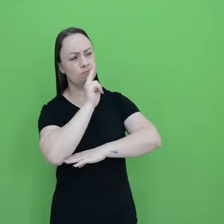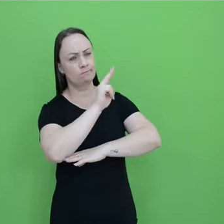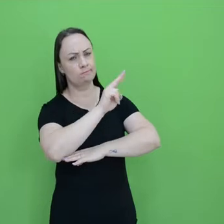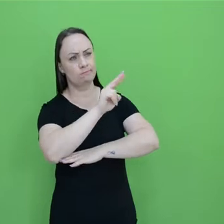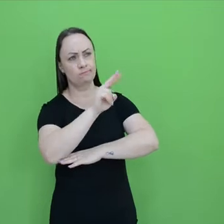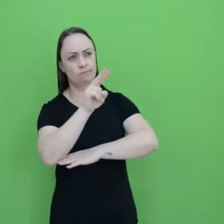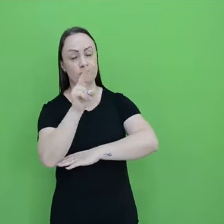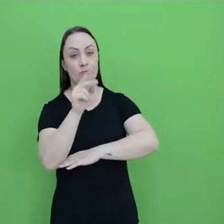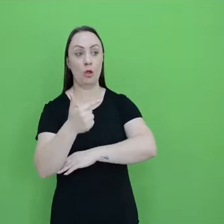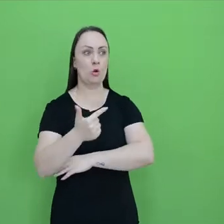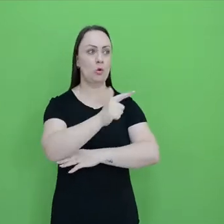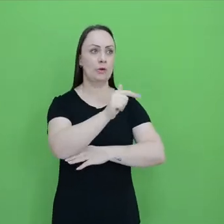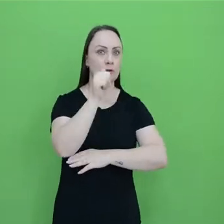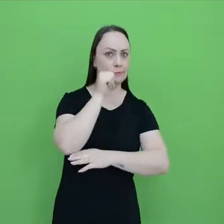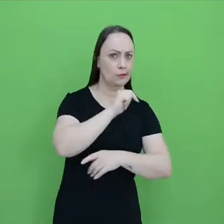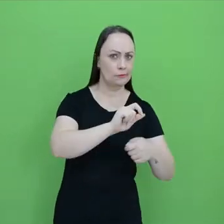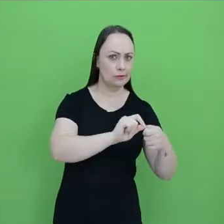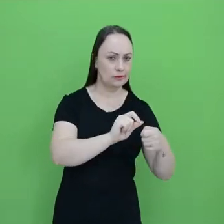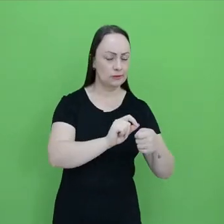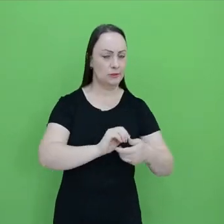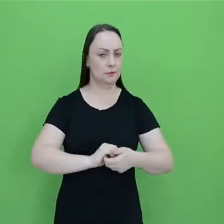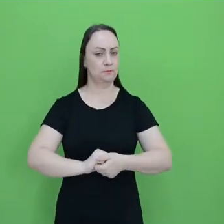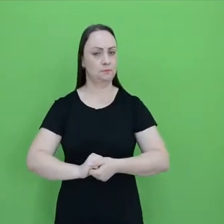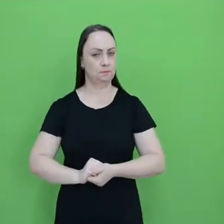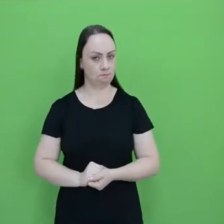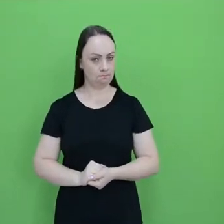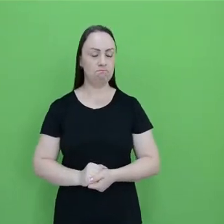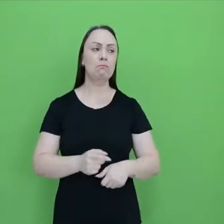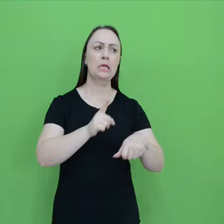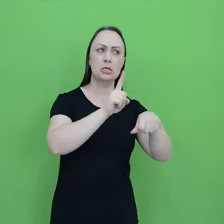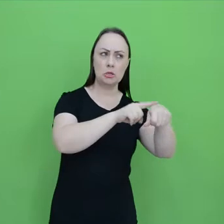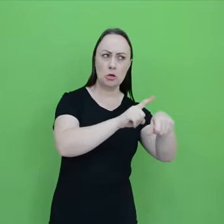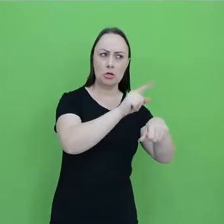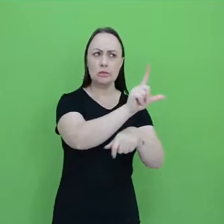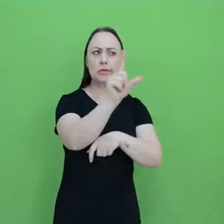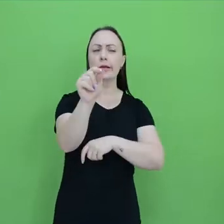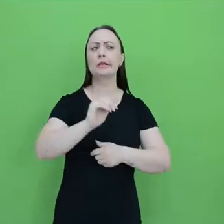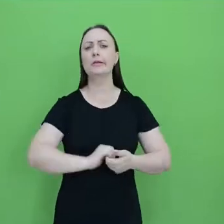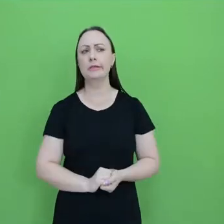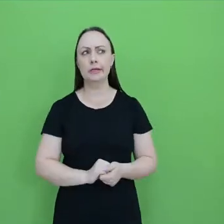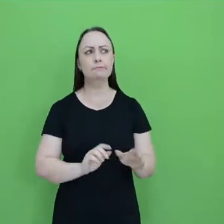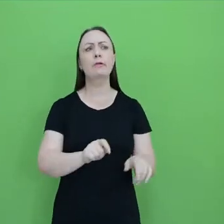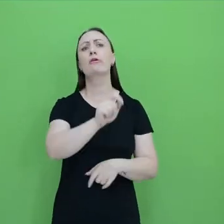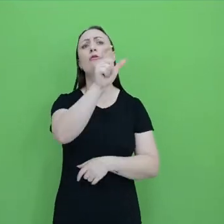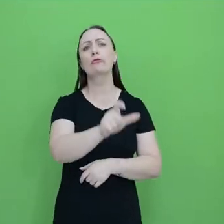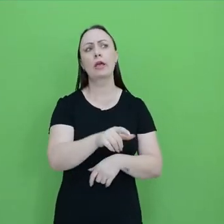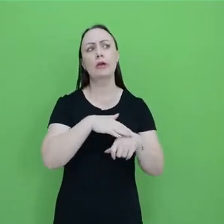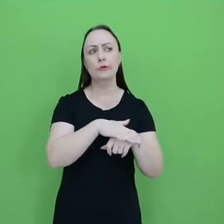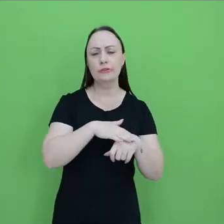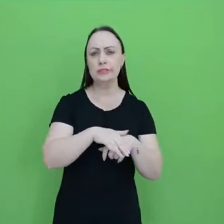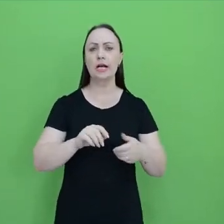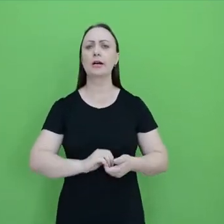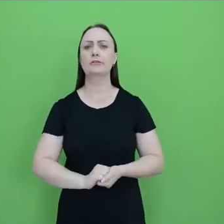observando tudo que a mulher fazia. A que horas saía, com quem falava